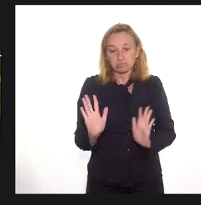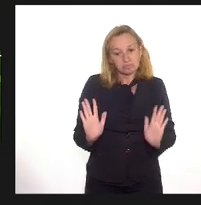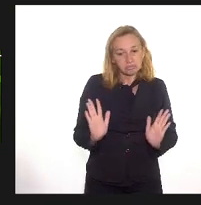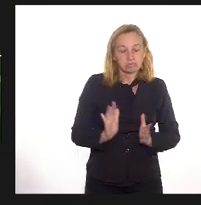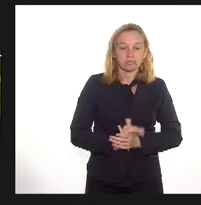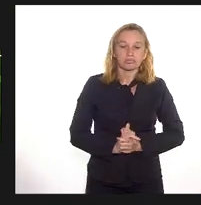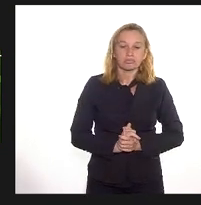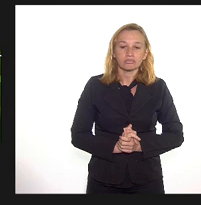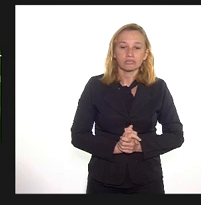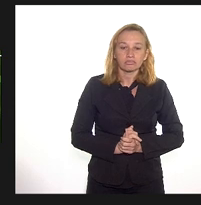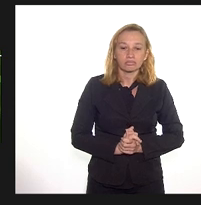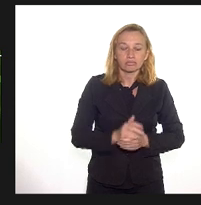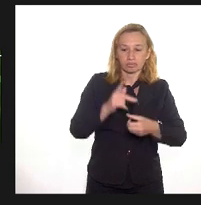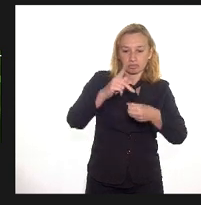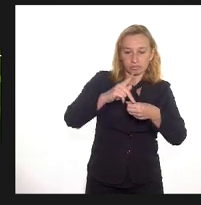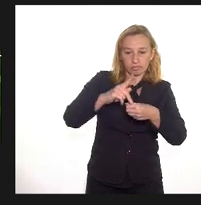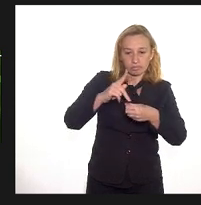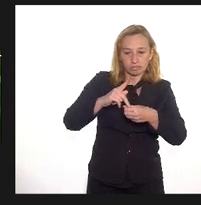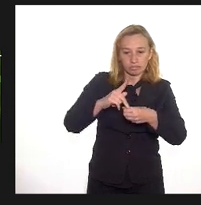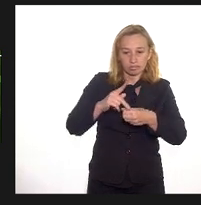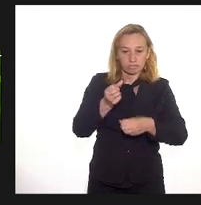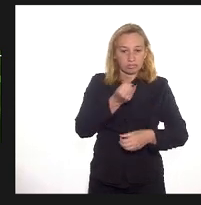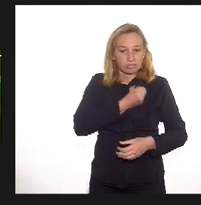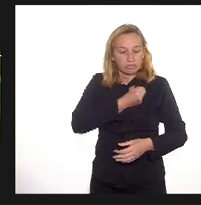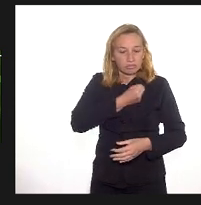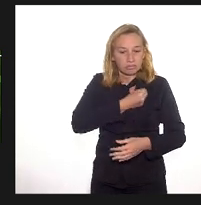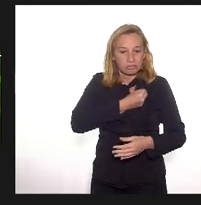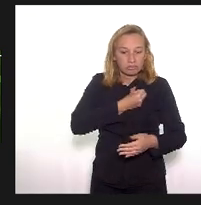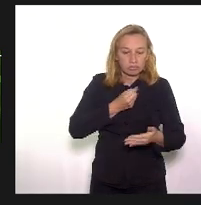esse ponto. A Petrobras, com base no valor